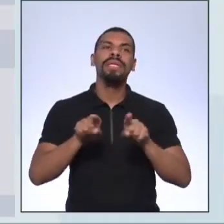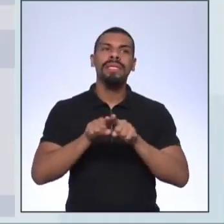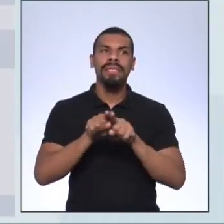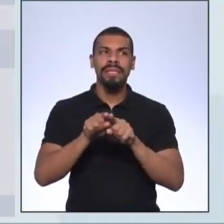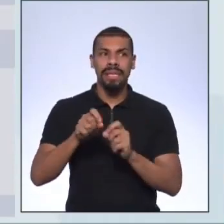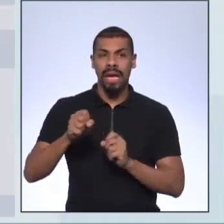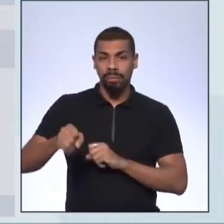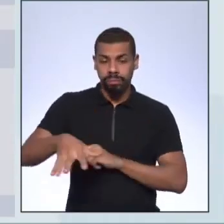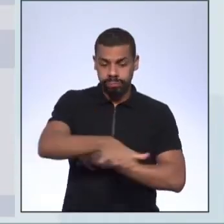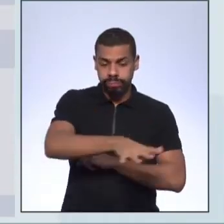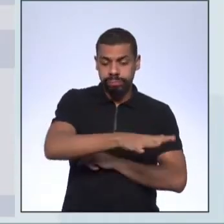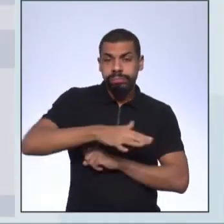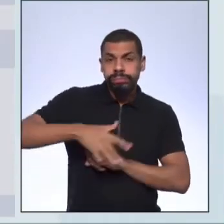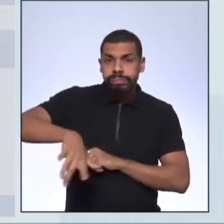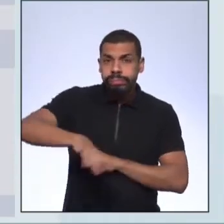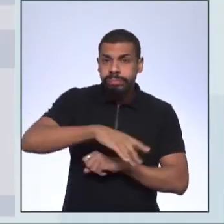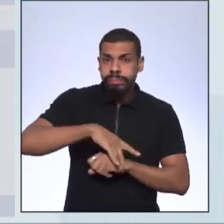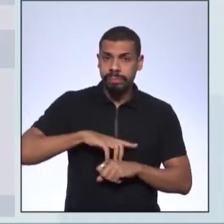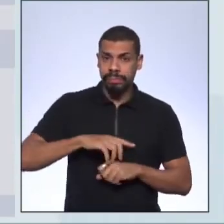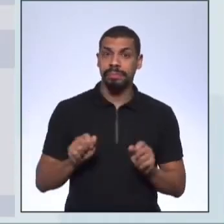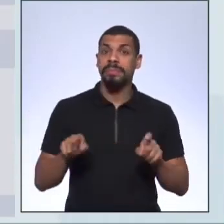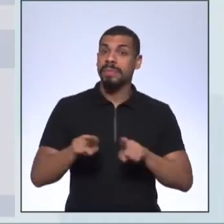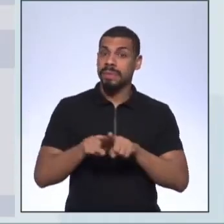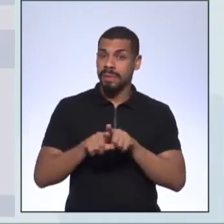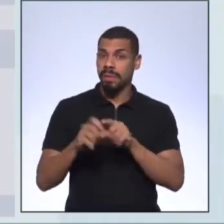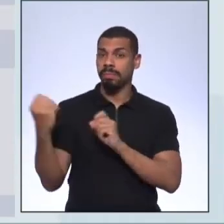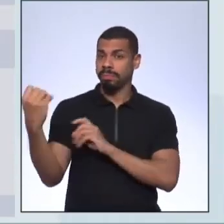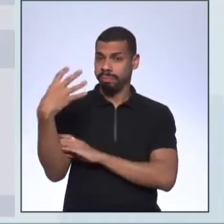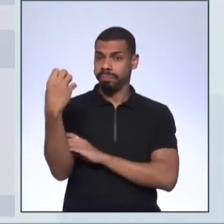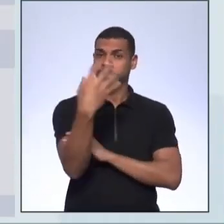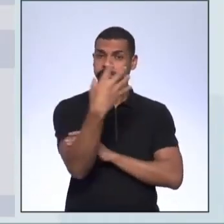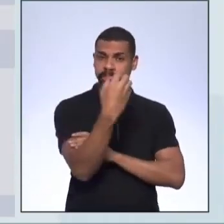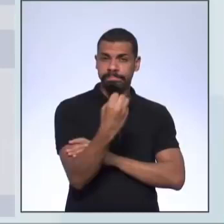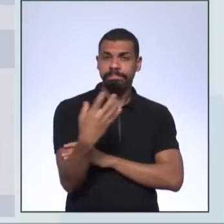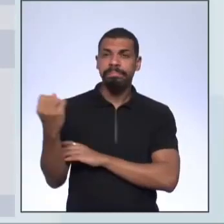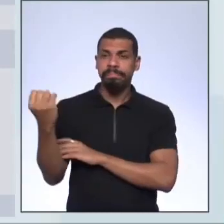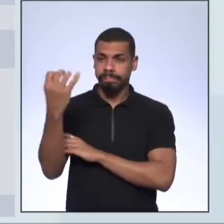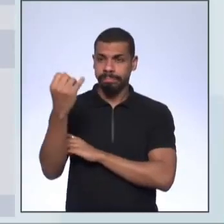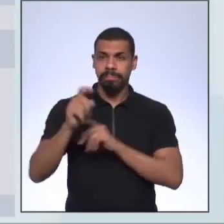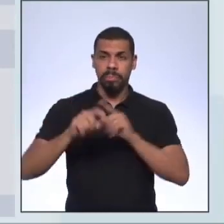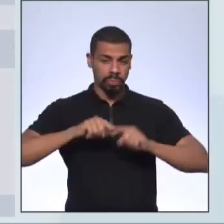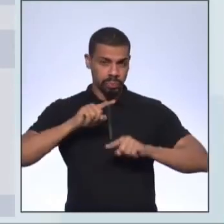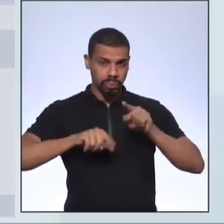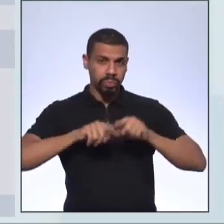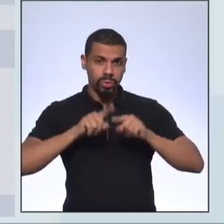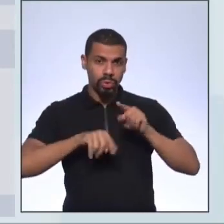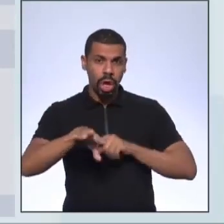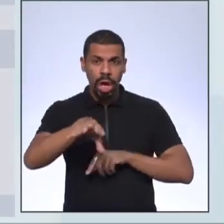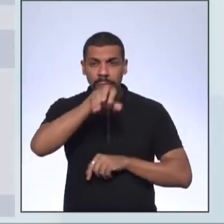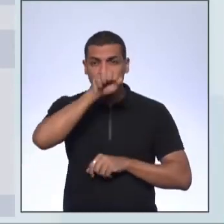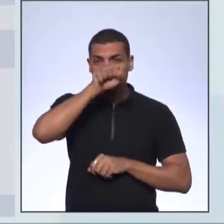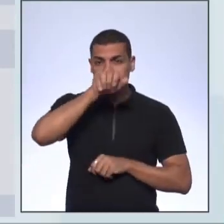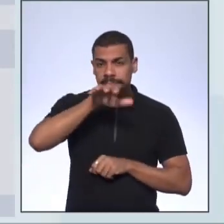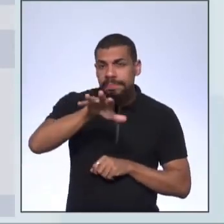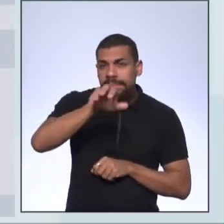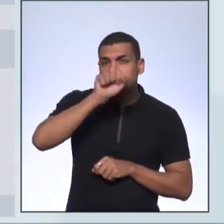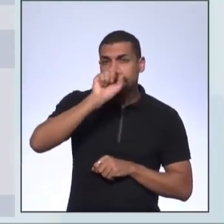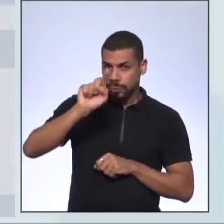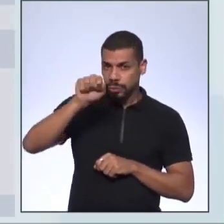algas, elas são autótrofos, né? São seres fotossintetizantes, aí muito importante na produção de oxigênio, a gente vai ver mais para